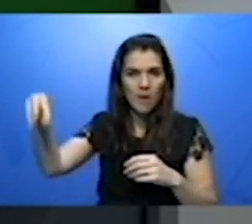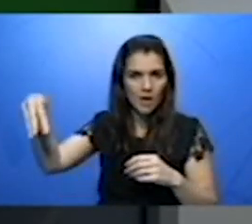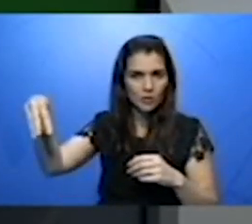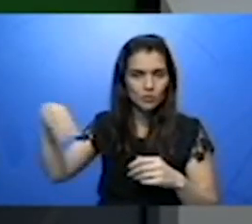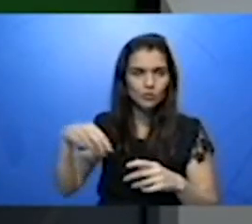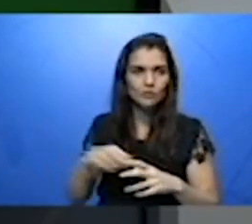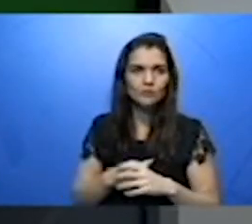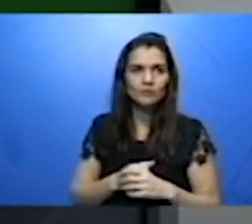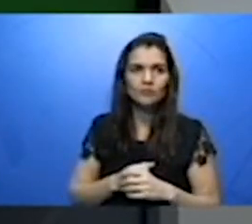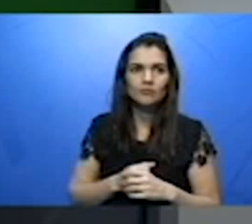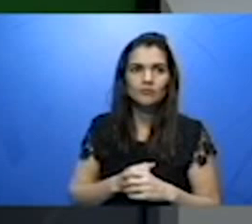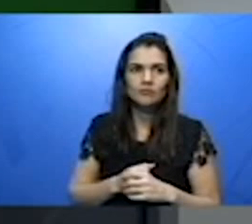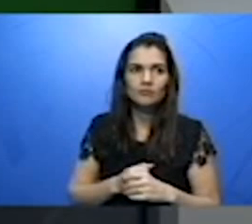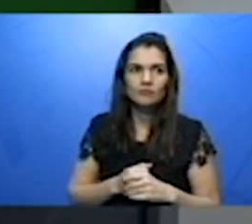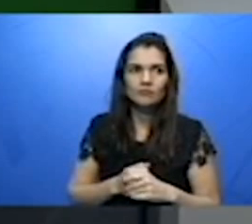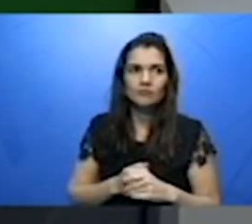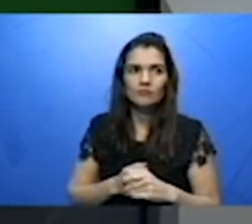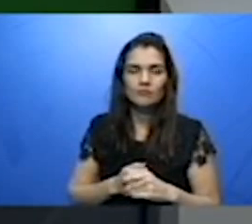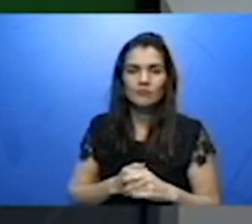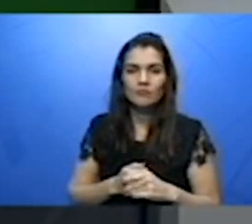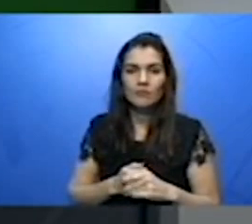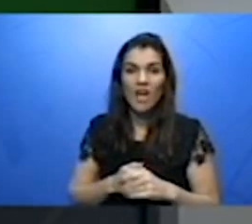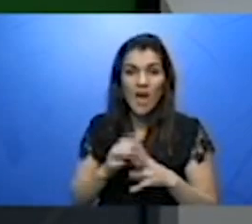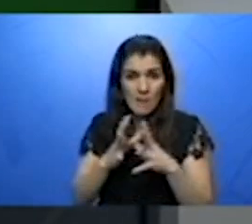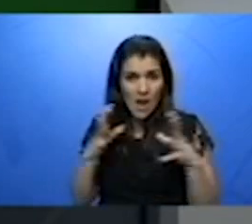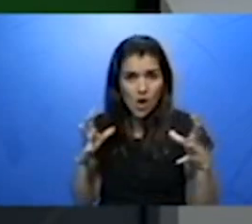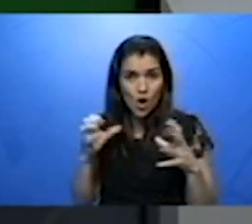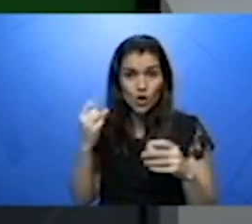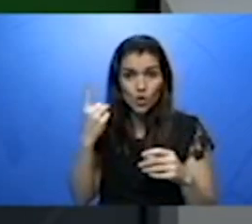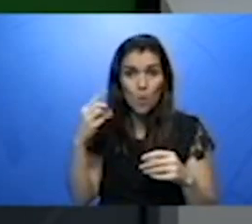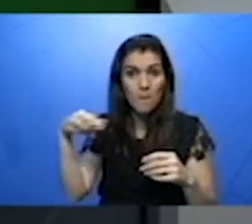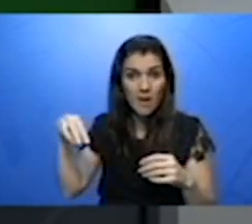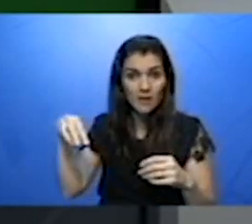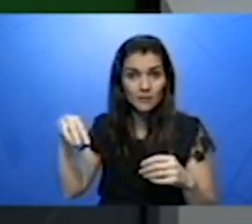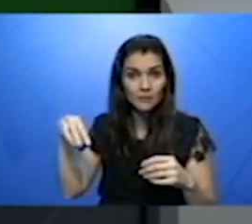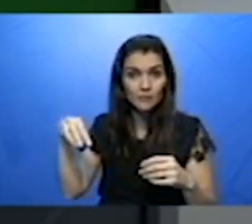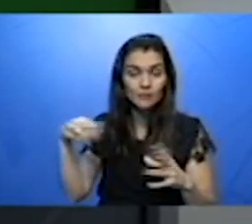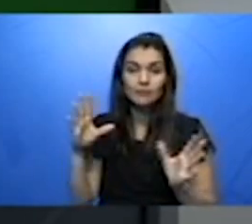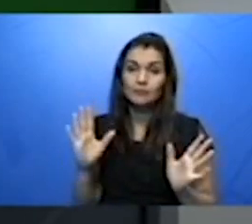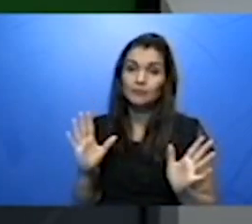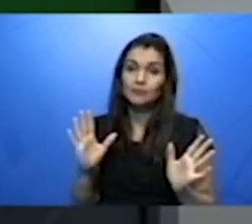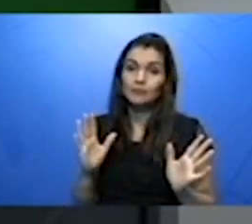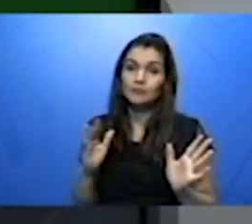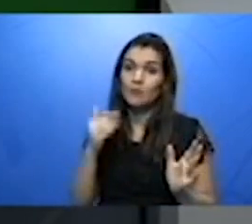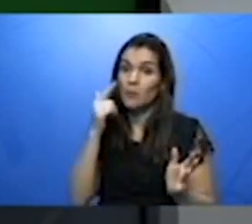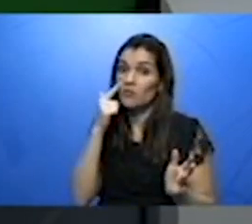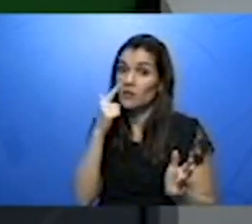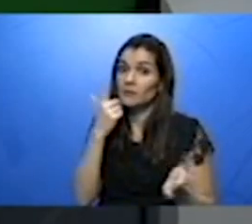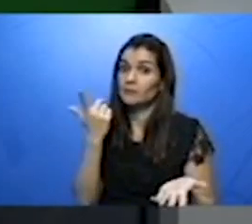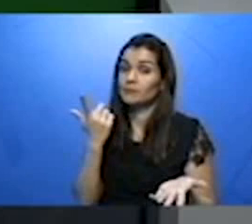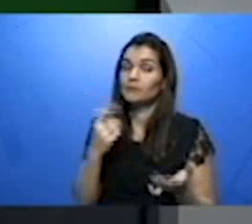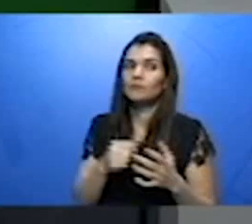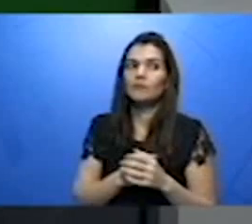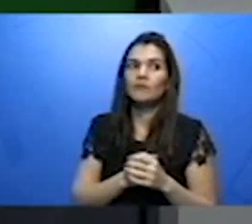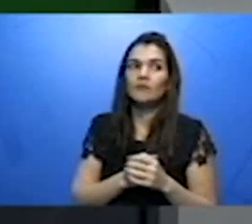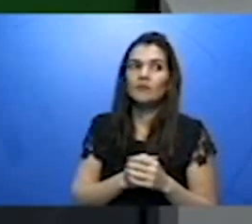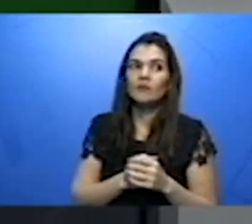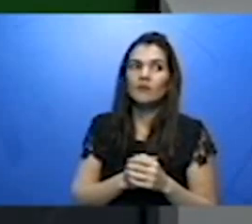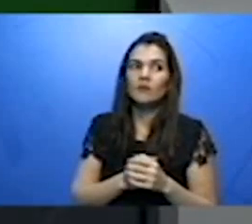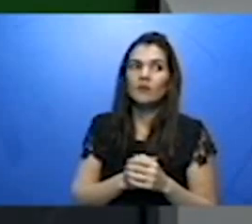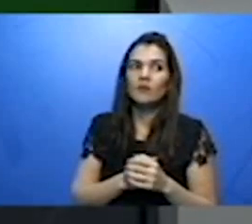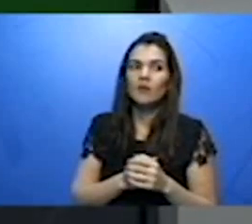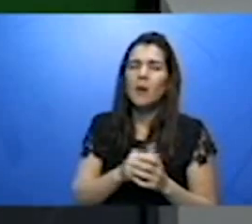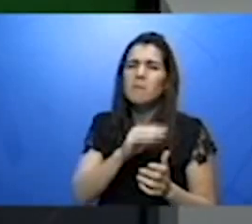115cm é possível afirmar que a maior do que 1 metro Hum será que é maior está